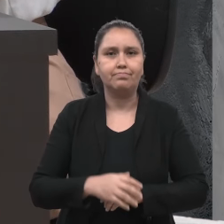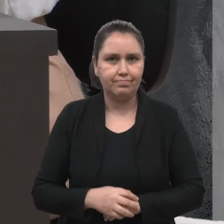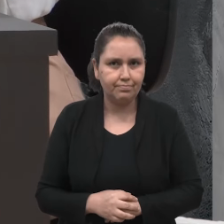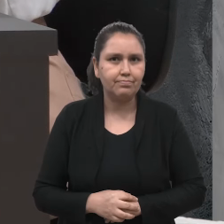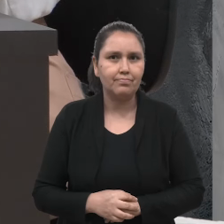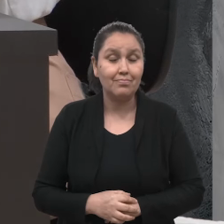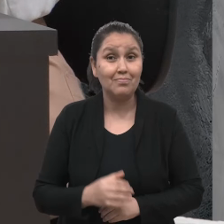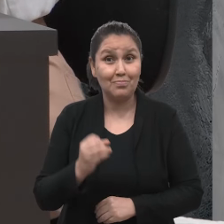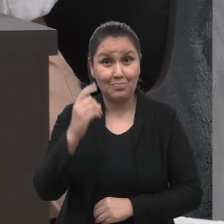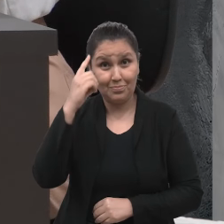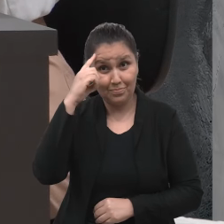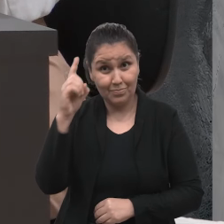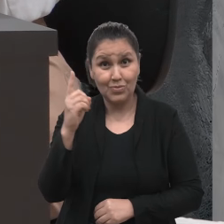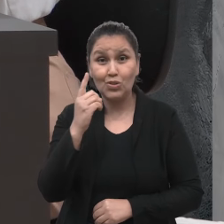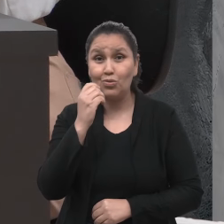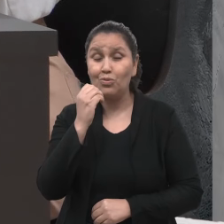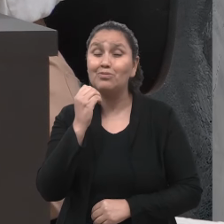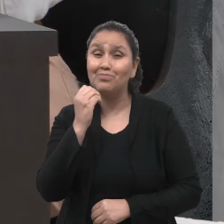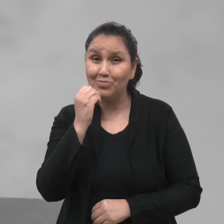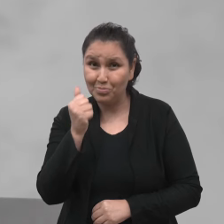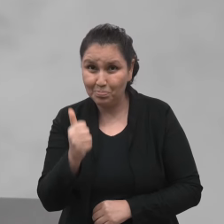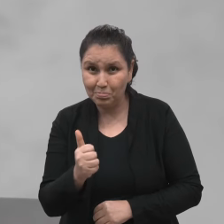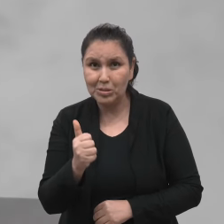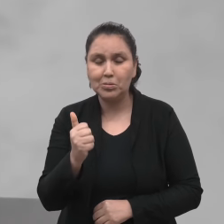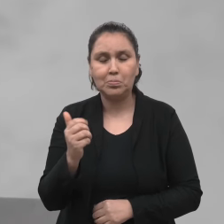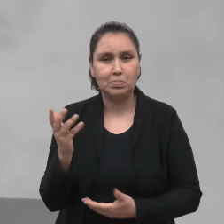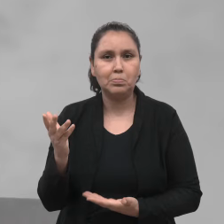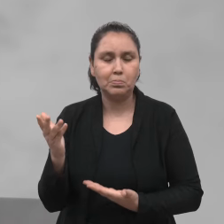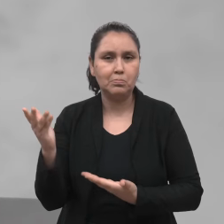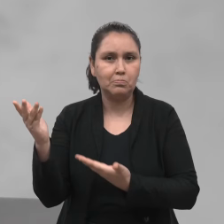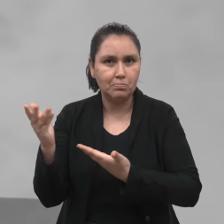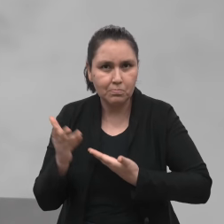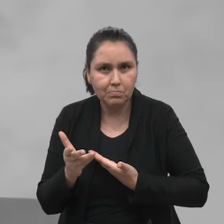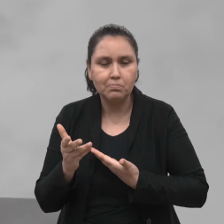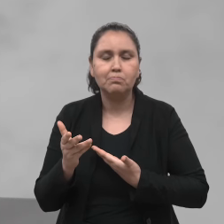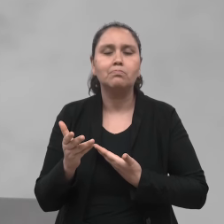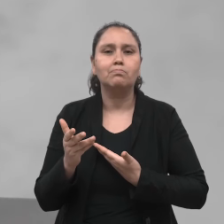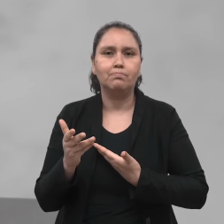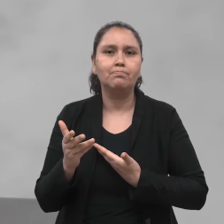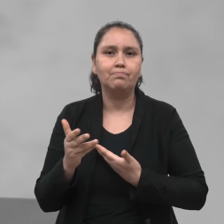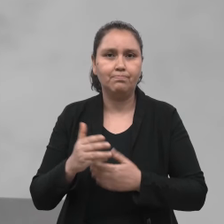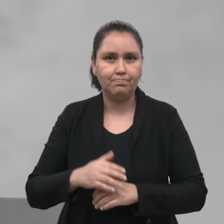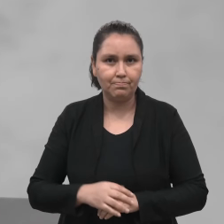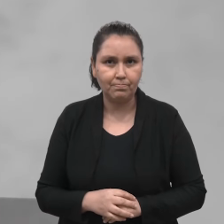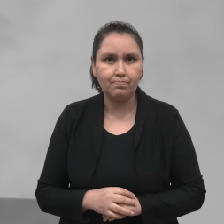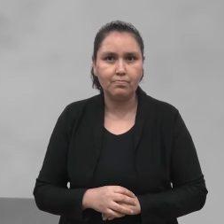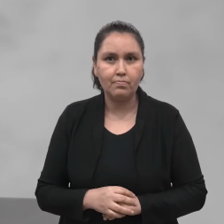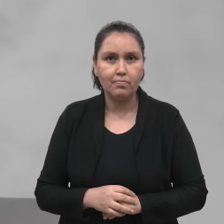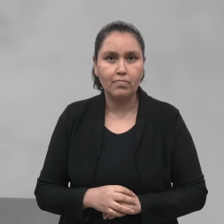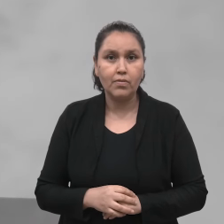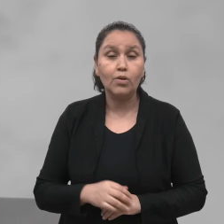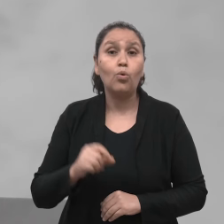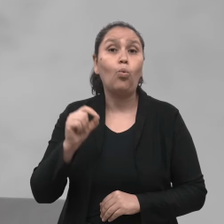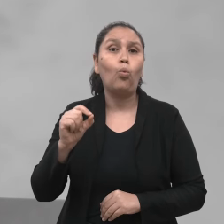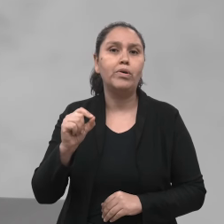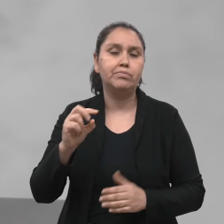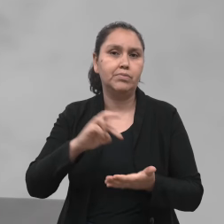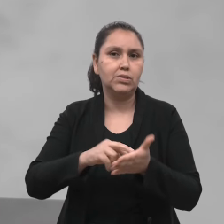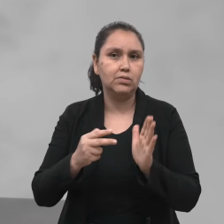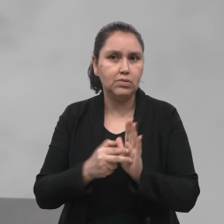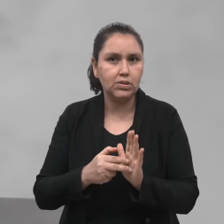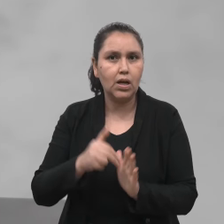Sempre um privilégio poder estar aqui contigo. Então, existem alguns pontos que a gente pode pensar sobre essa dificuldade de reconhecer. O primeiro deles é